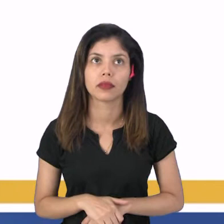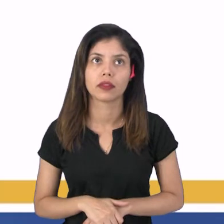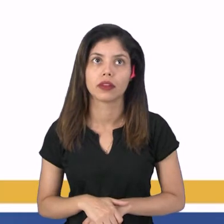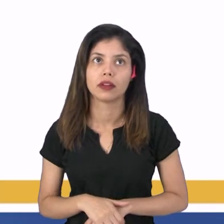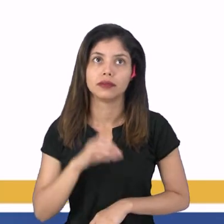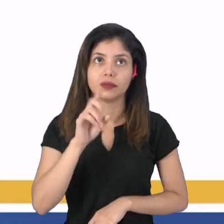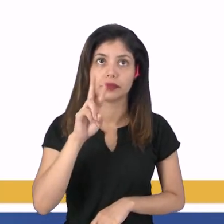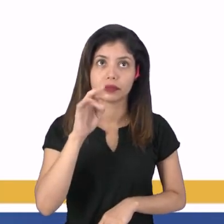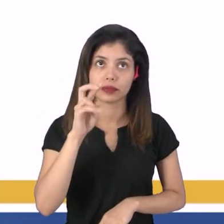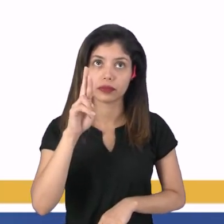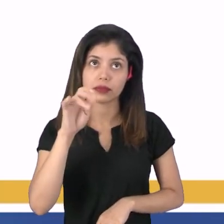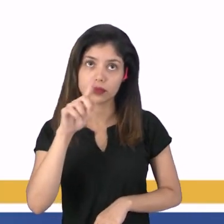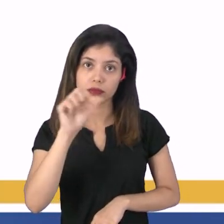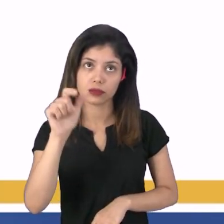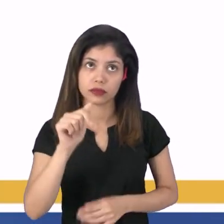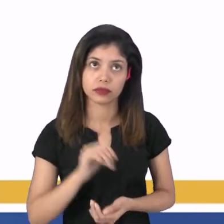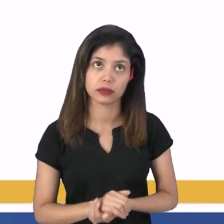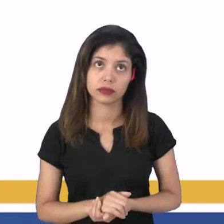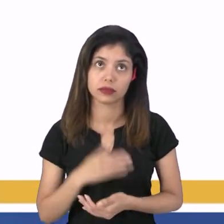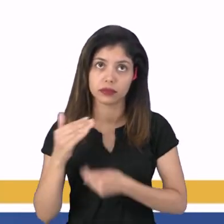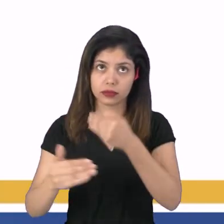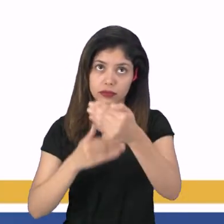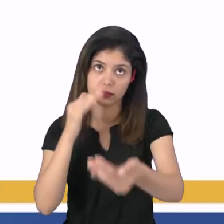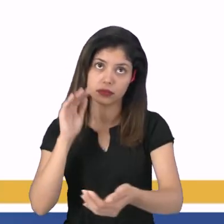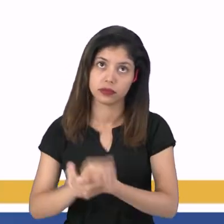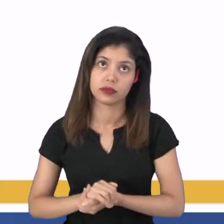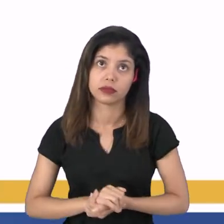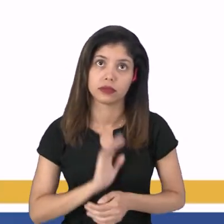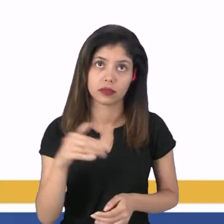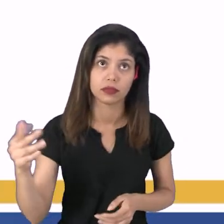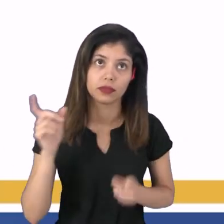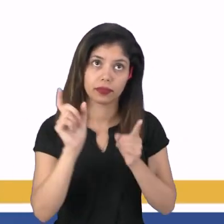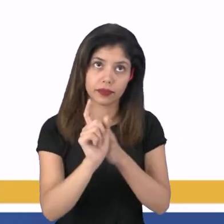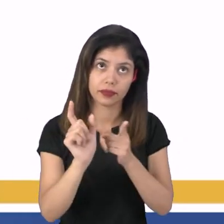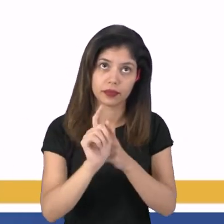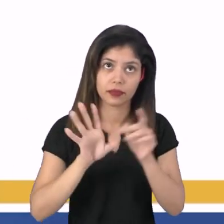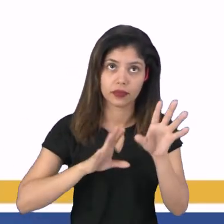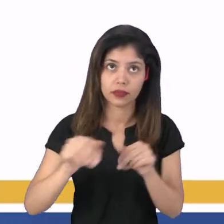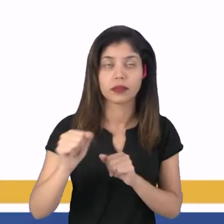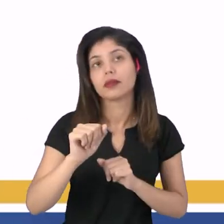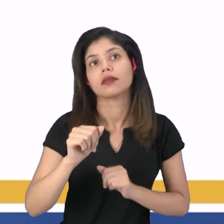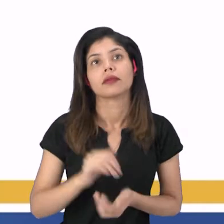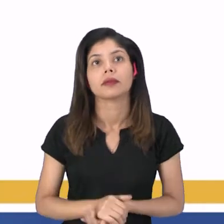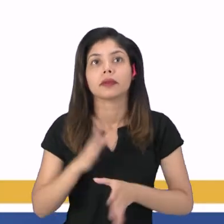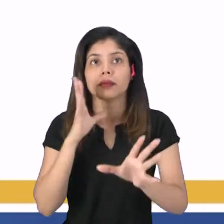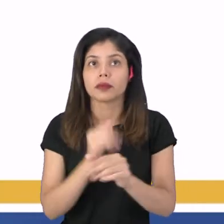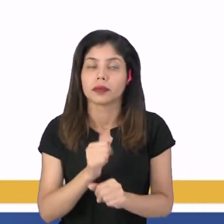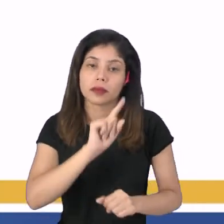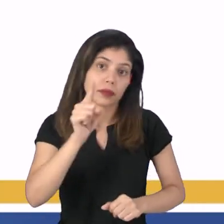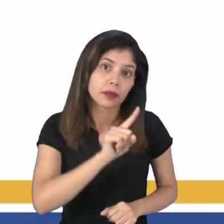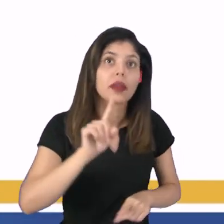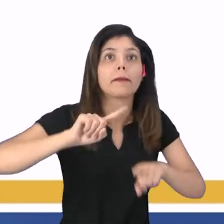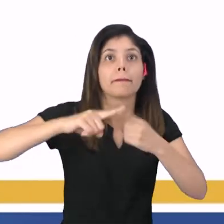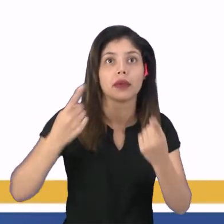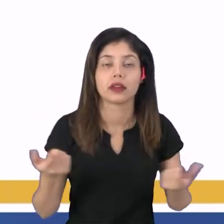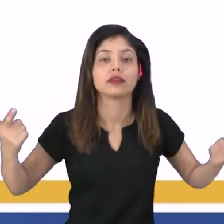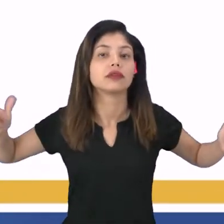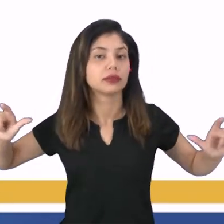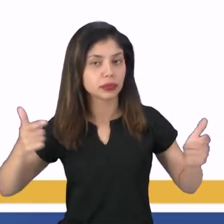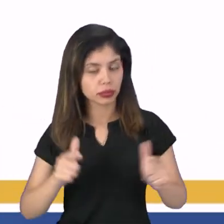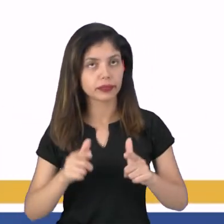Derivação regressiva. Ocorre derivação regressiva quando uma palavra é formada não por acréscimo, mas